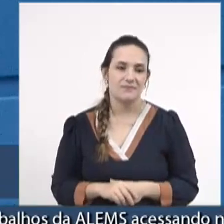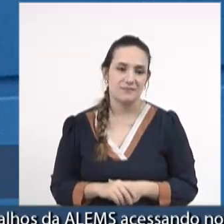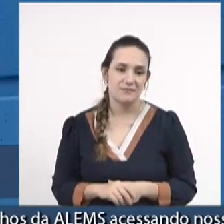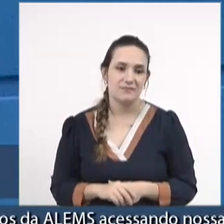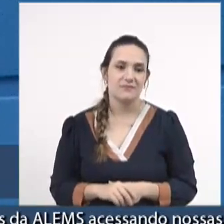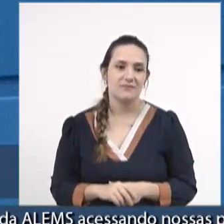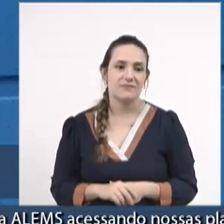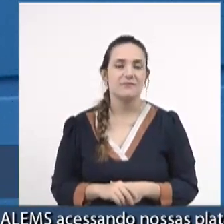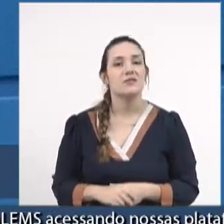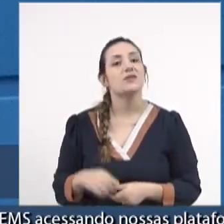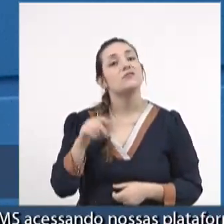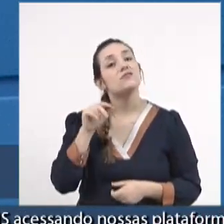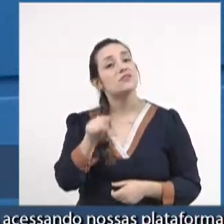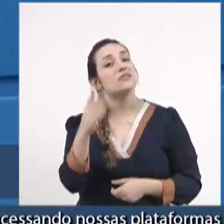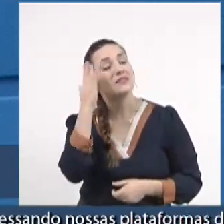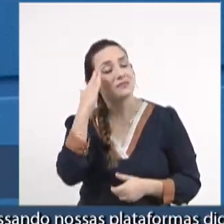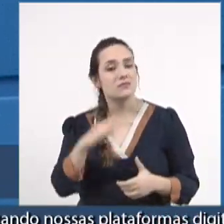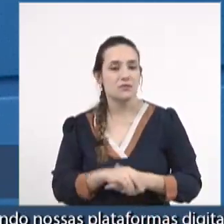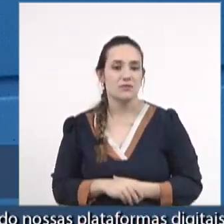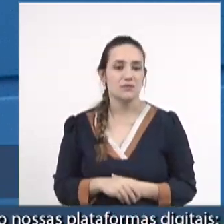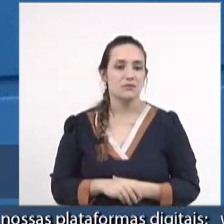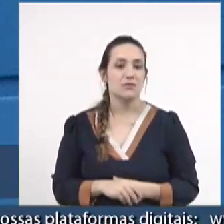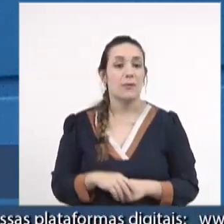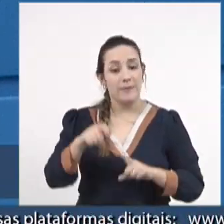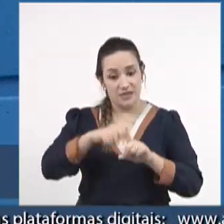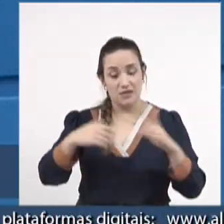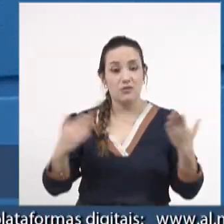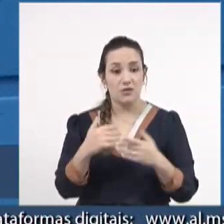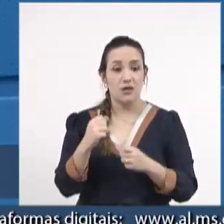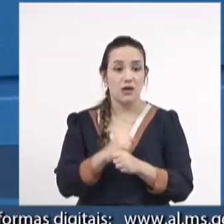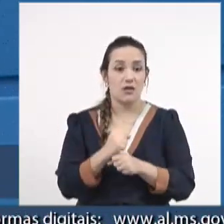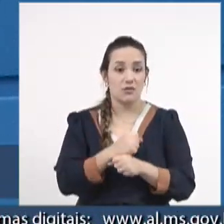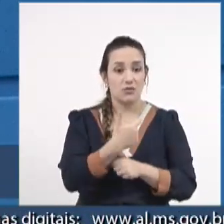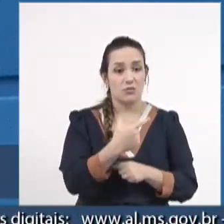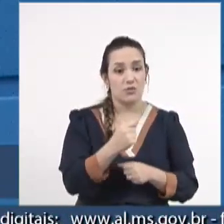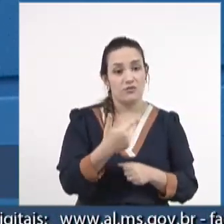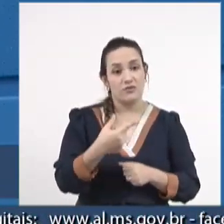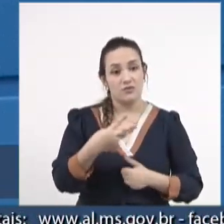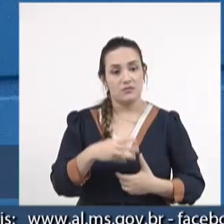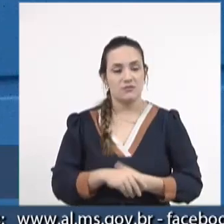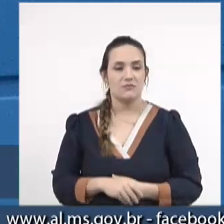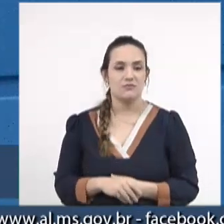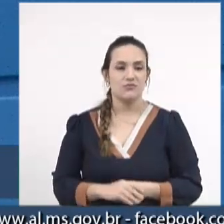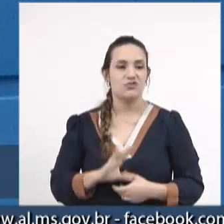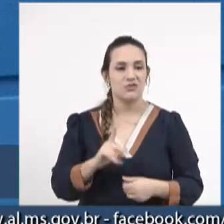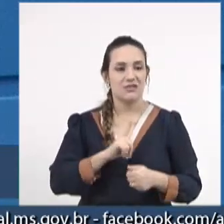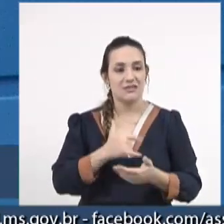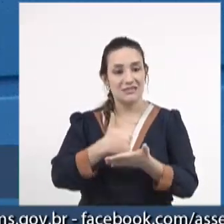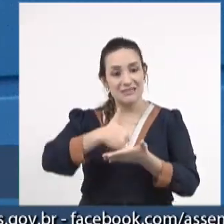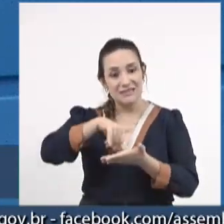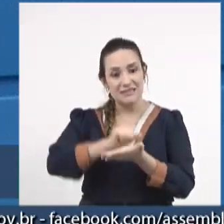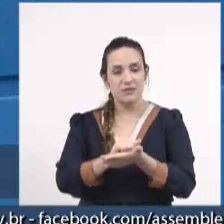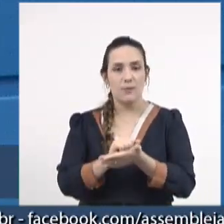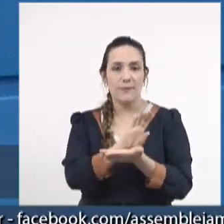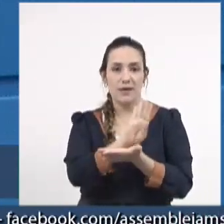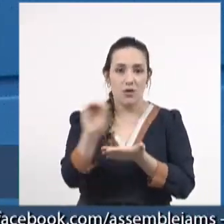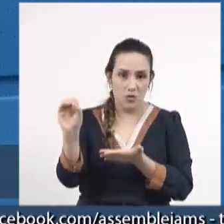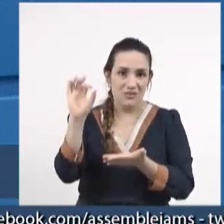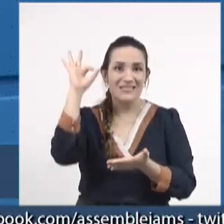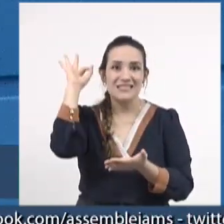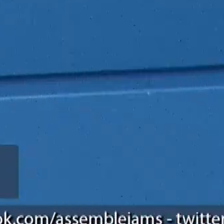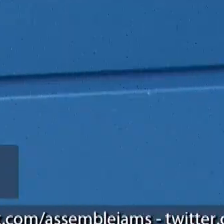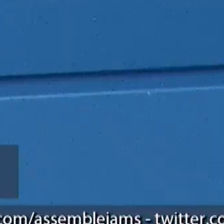para Vossa Senhoria ter uma ideia, só nestes meses de 2023, catalogados,